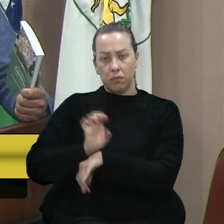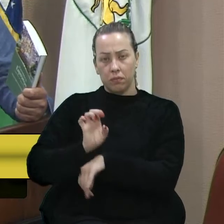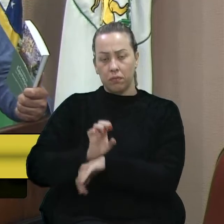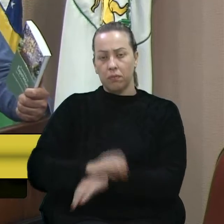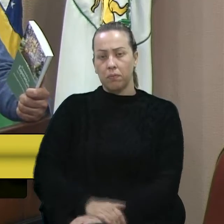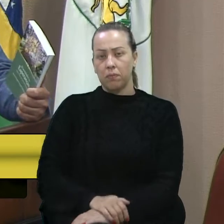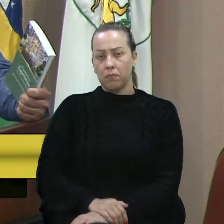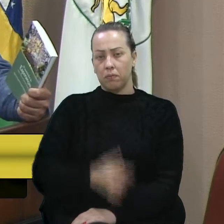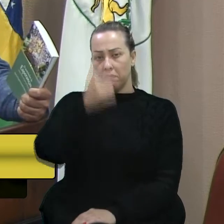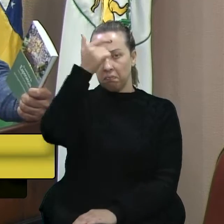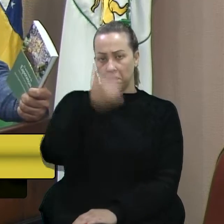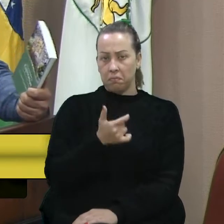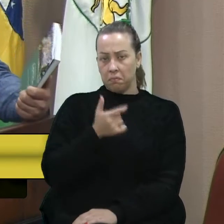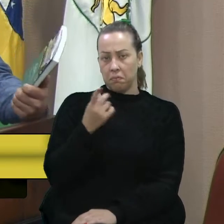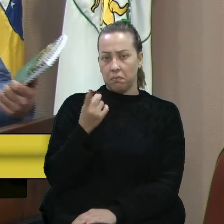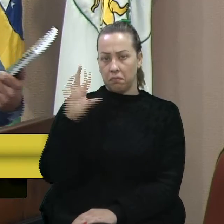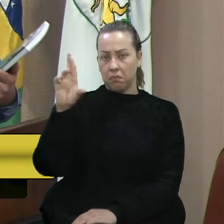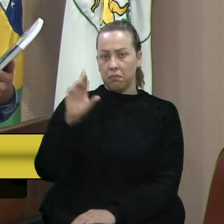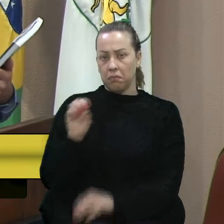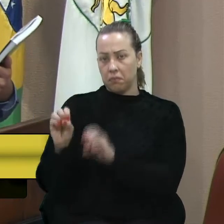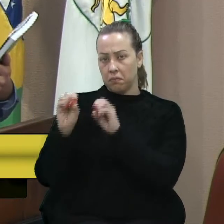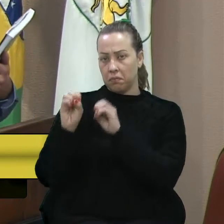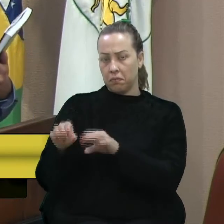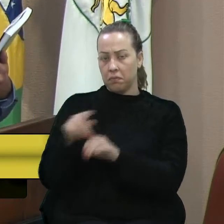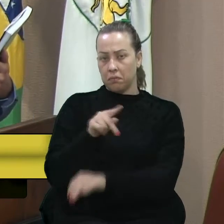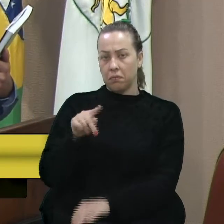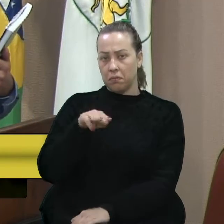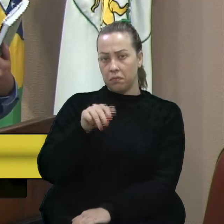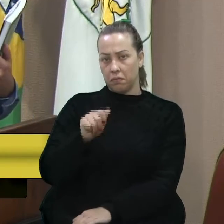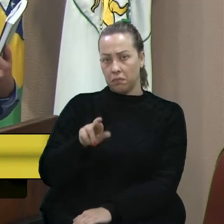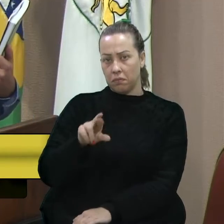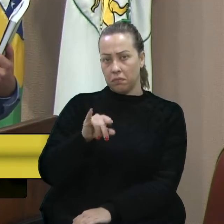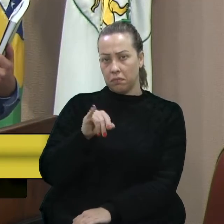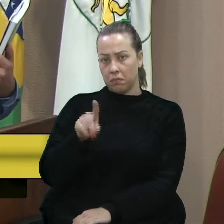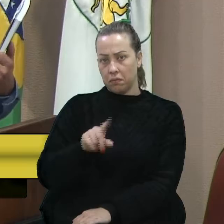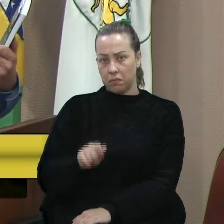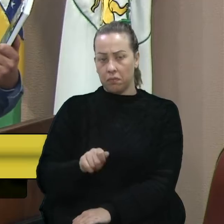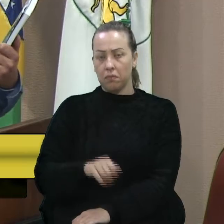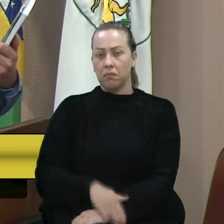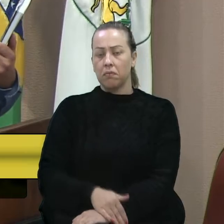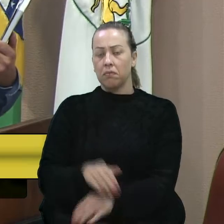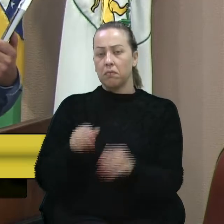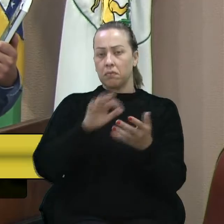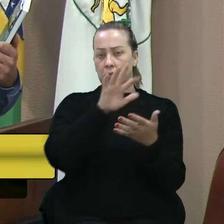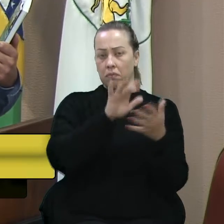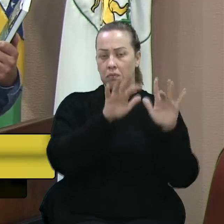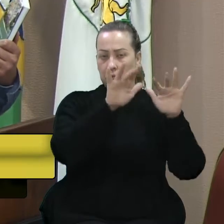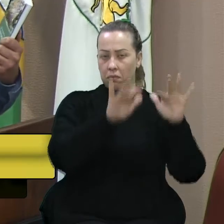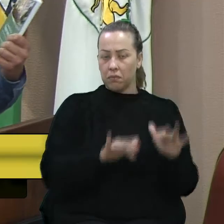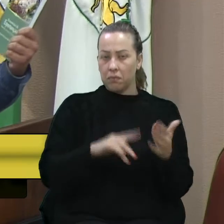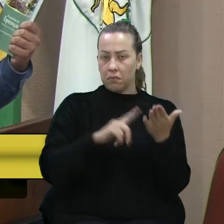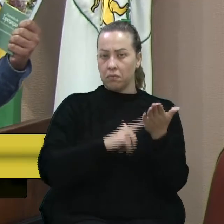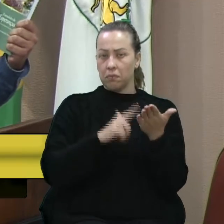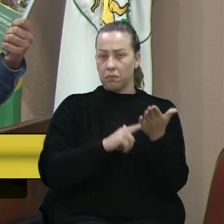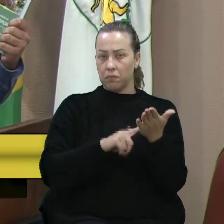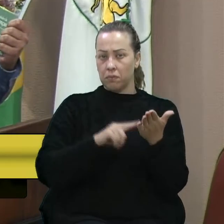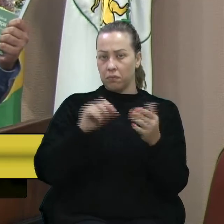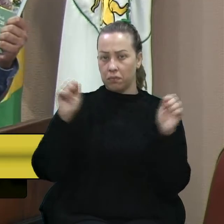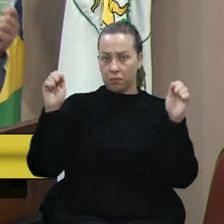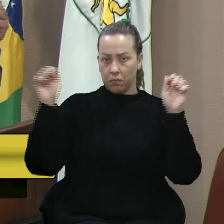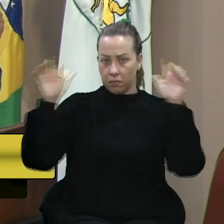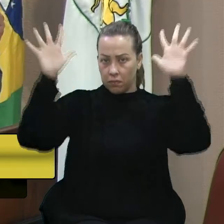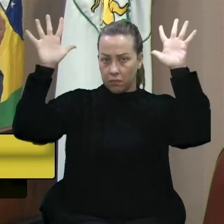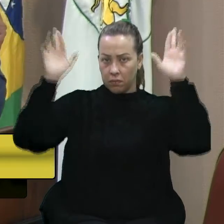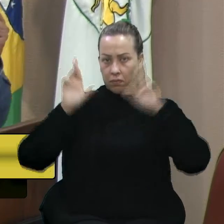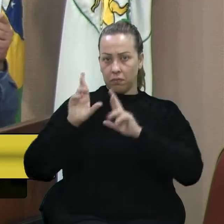uma intelectual, doutora em educação. Professora Marisa escreveu, né, organizou o livro O Acendedor das